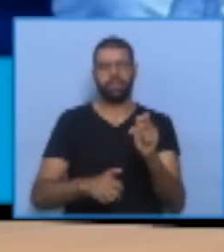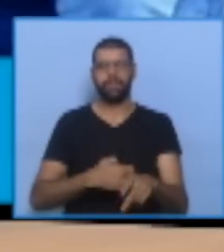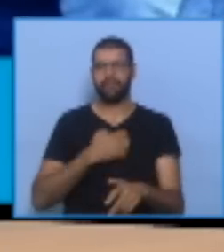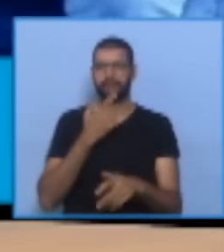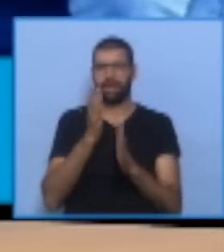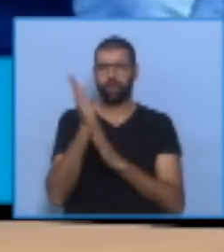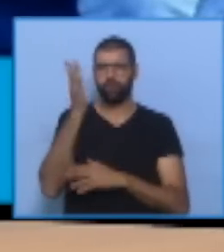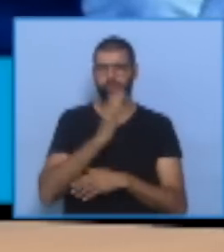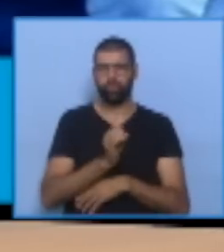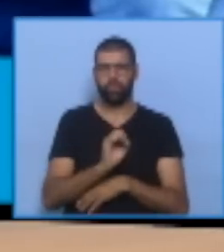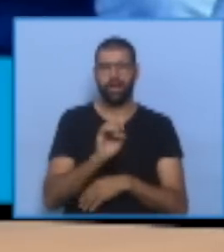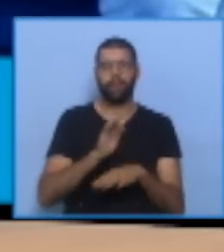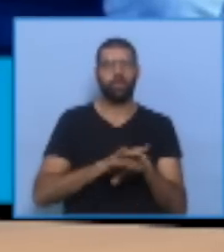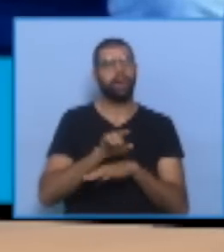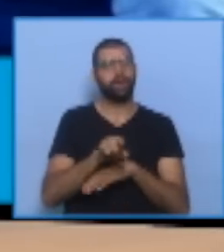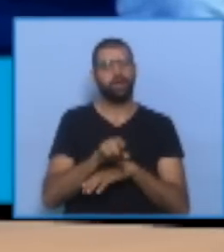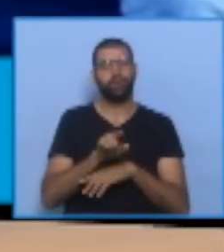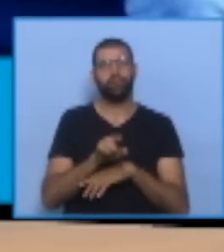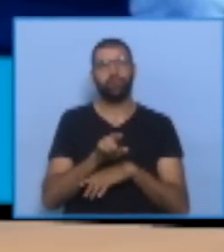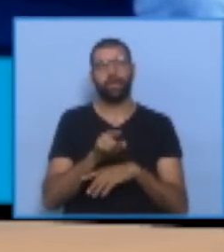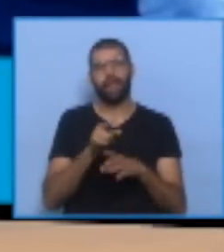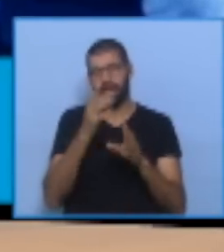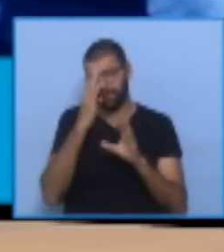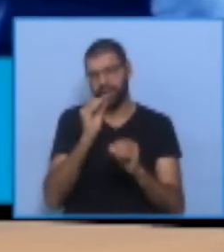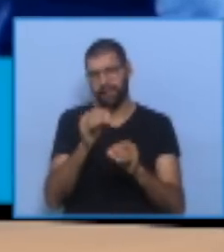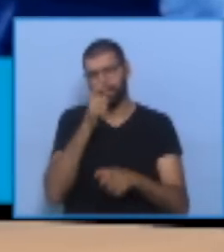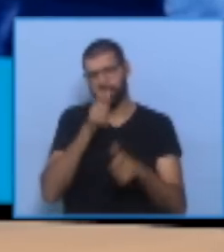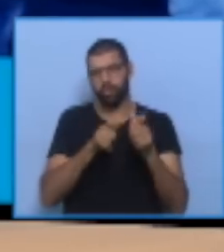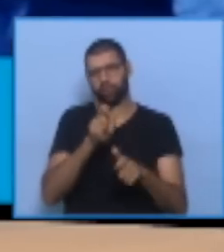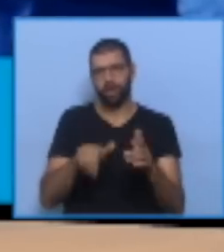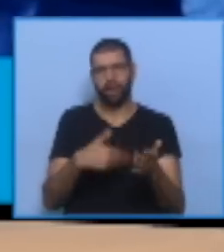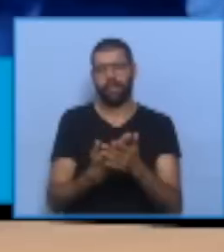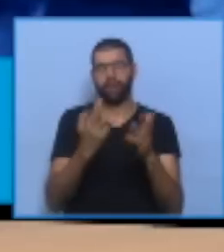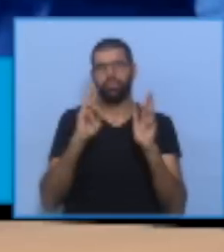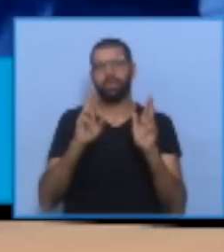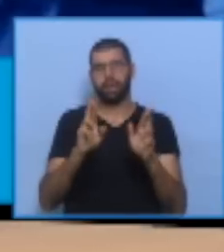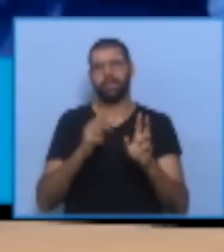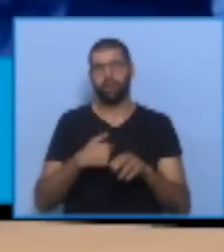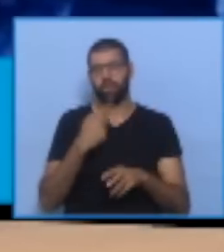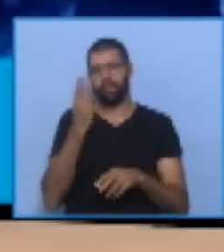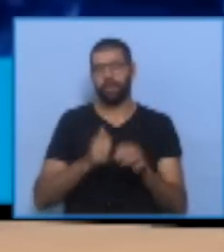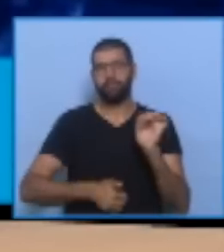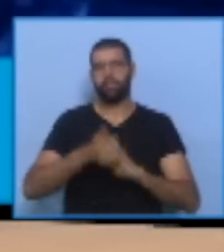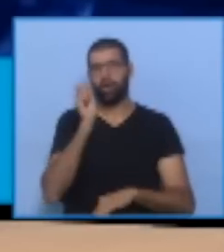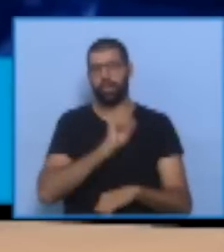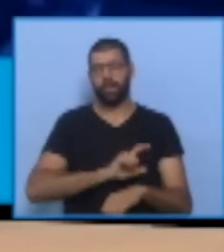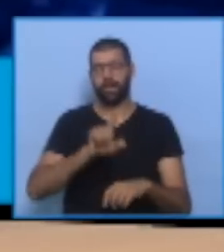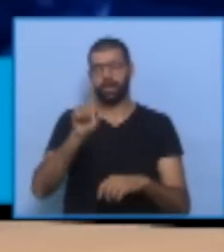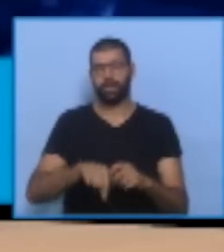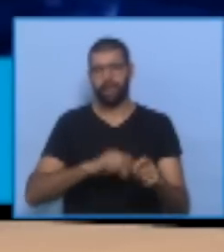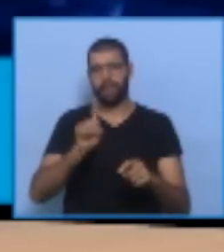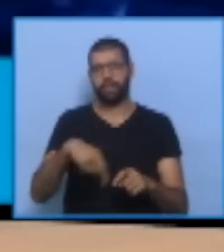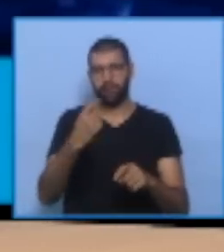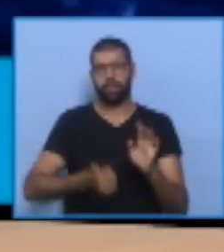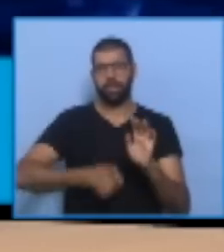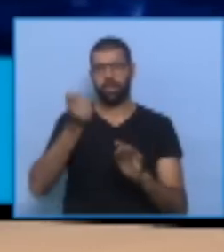existe. E é preciso precisamente incutir nessas pessoas uma esperança de uma vida melhor, uma esperança de que o amanhã